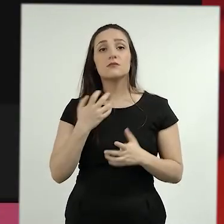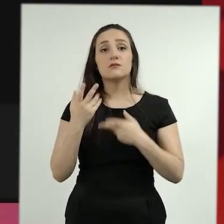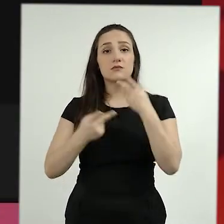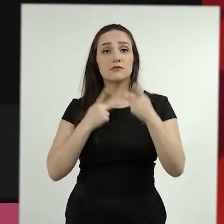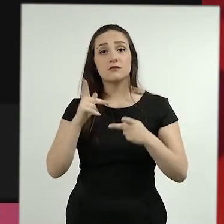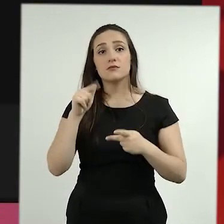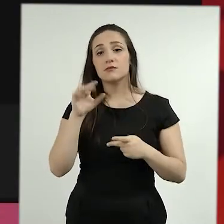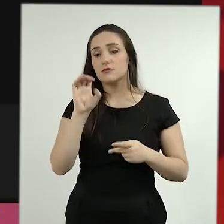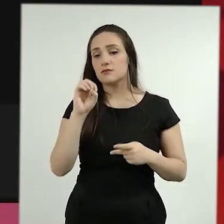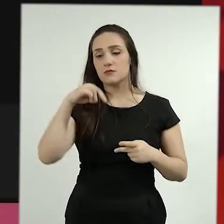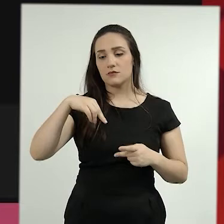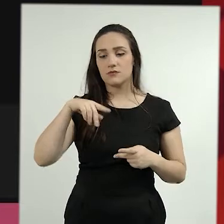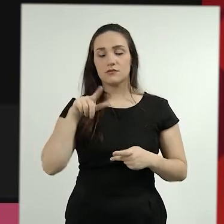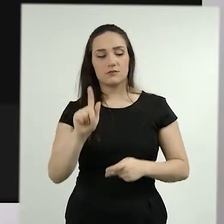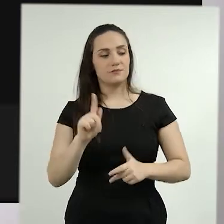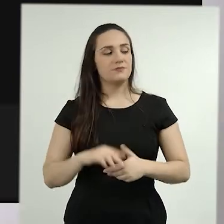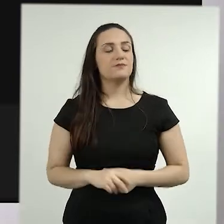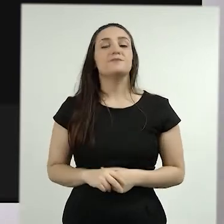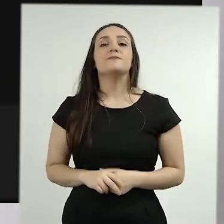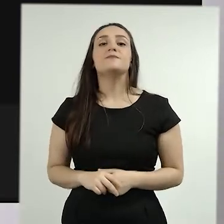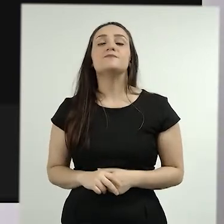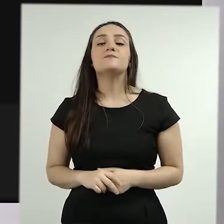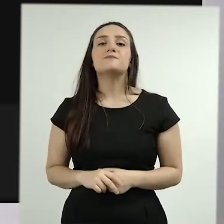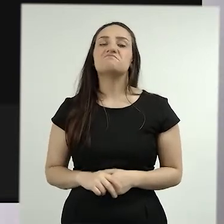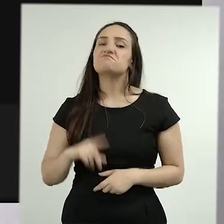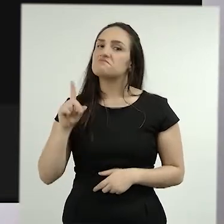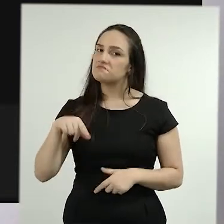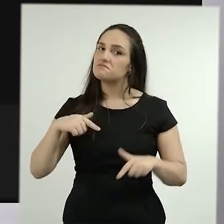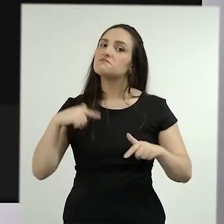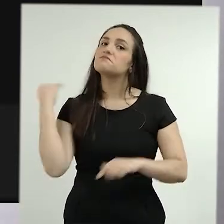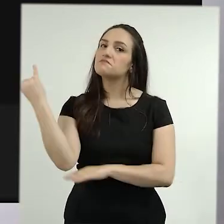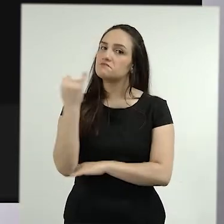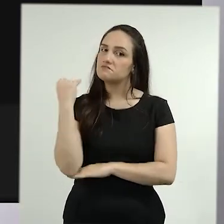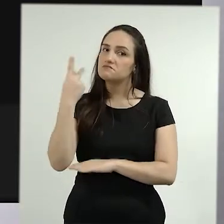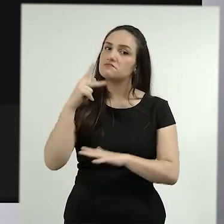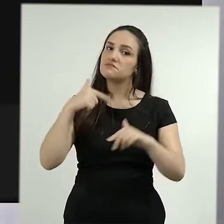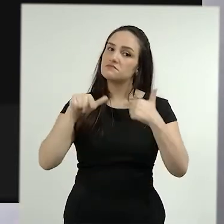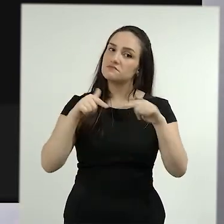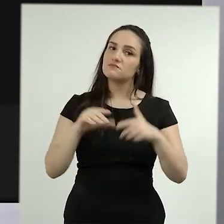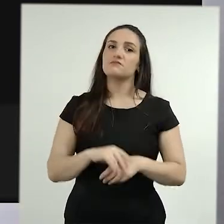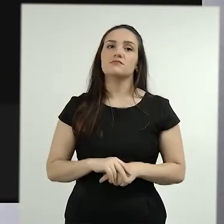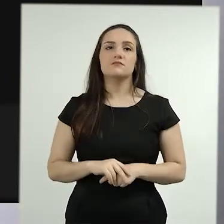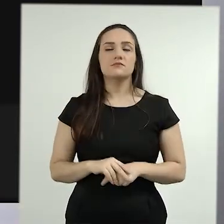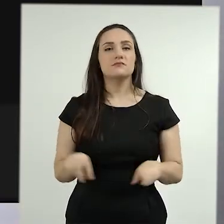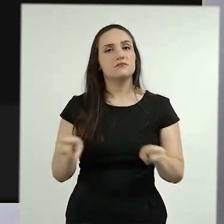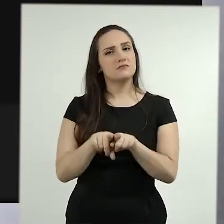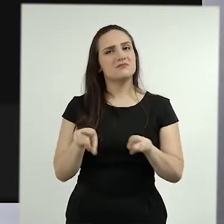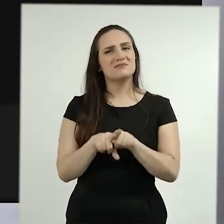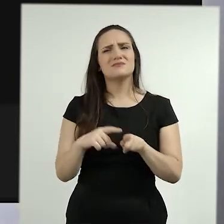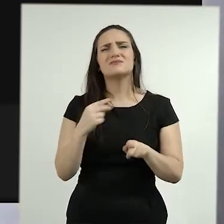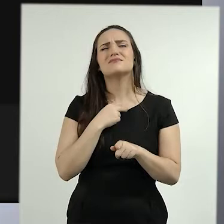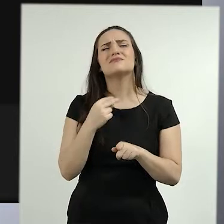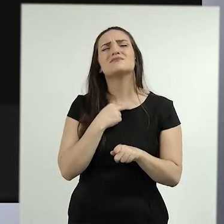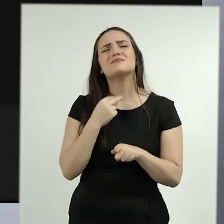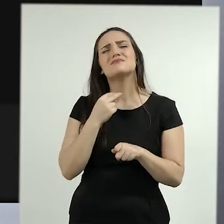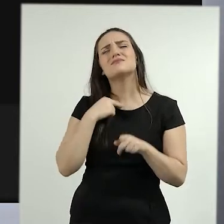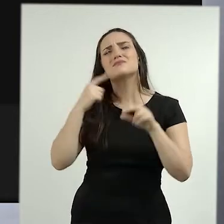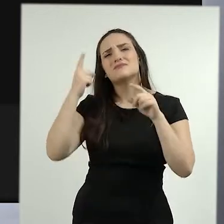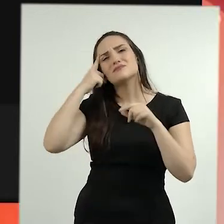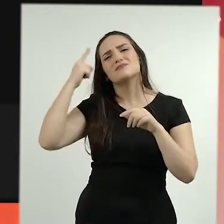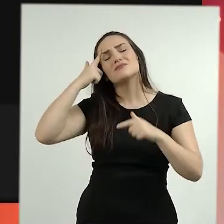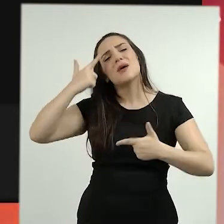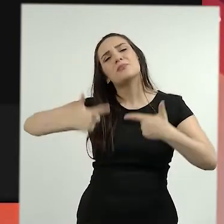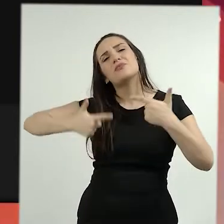voltando a falar sobre a questão das ONGs, né, a importância do trabalho de vocês e também da não